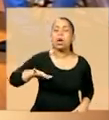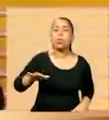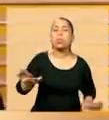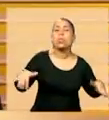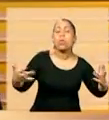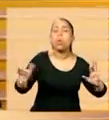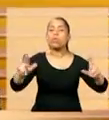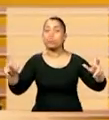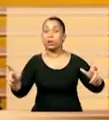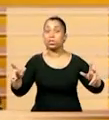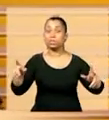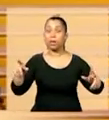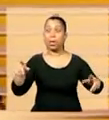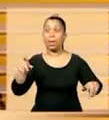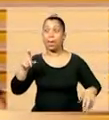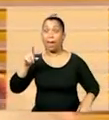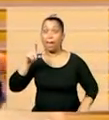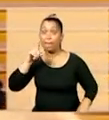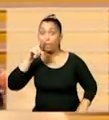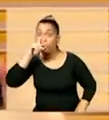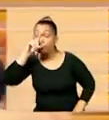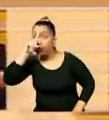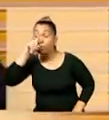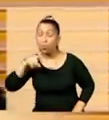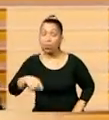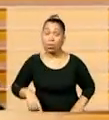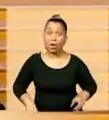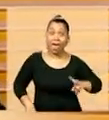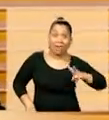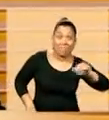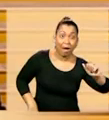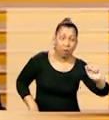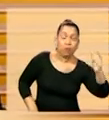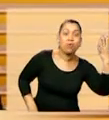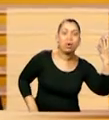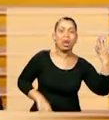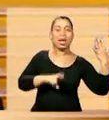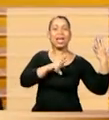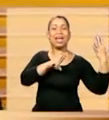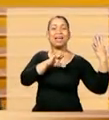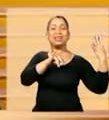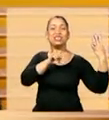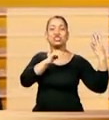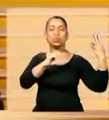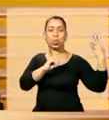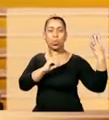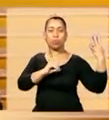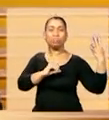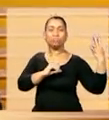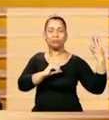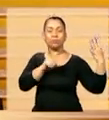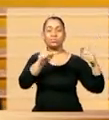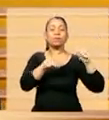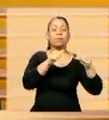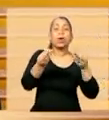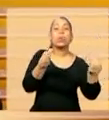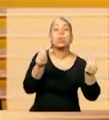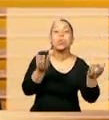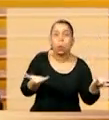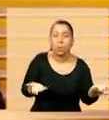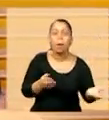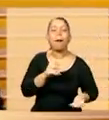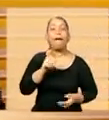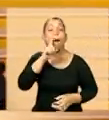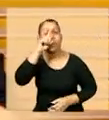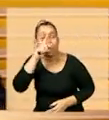as diferenças entre o risco e o perigo, que são conceitos que vocês trabalham muito fortemente com os trabalhadores, não é? O